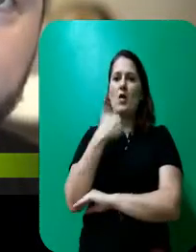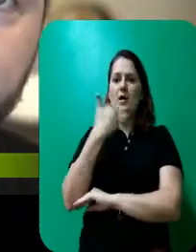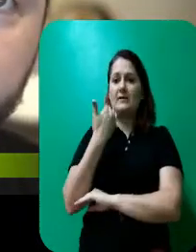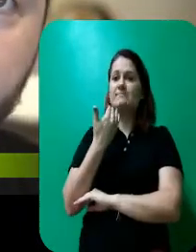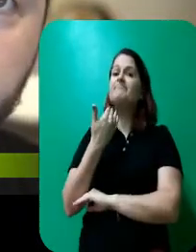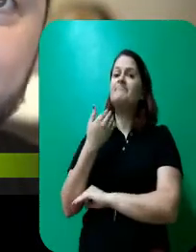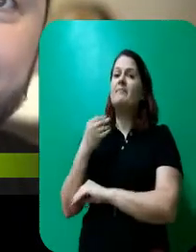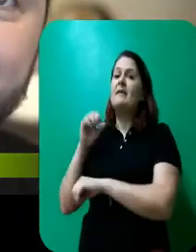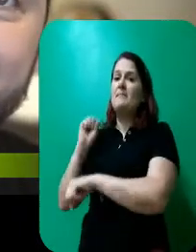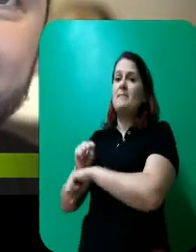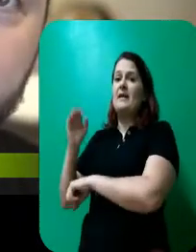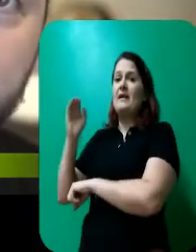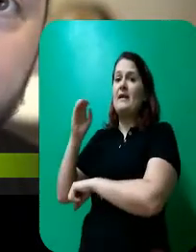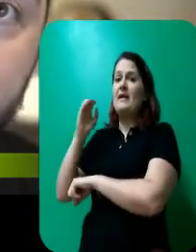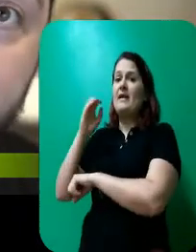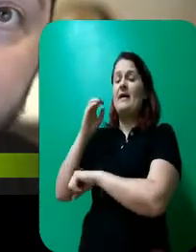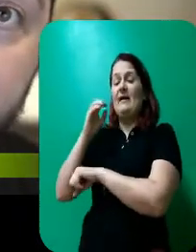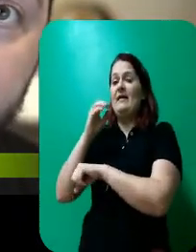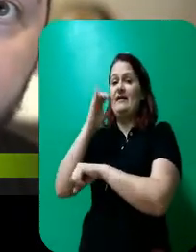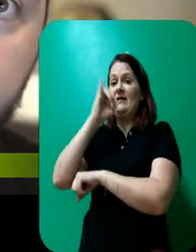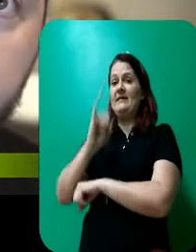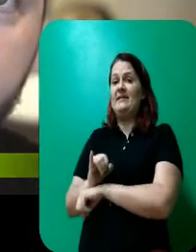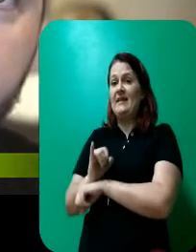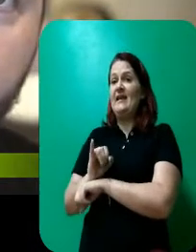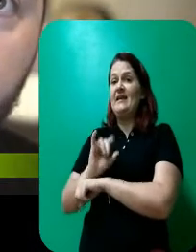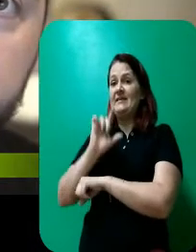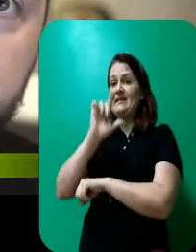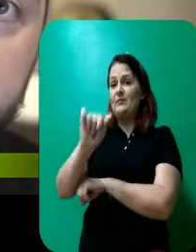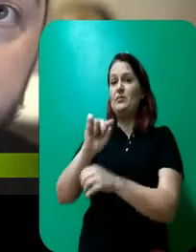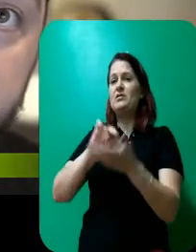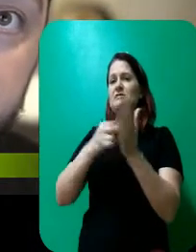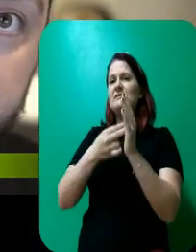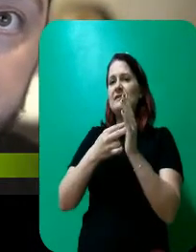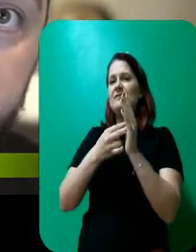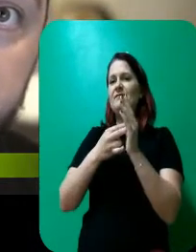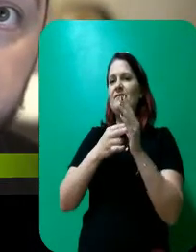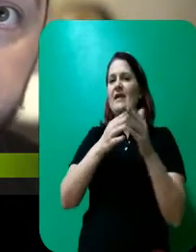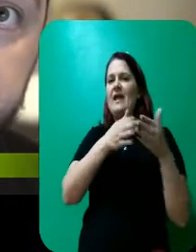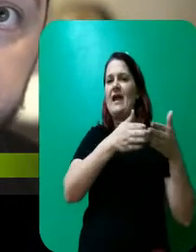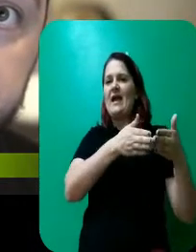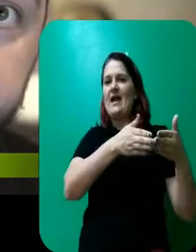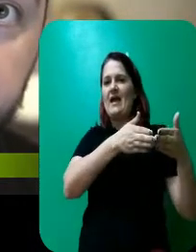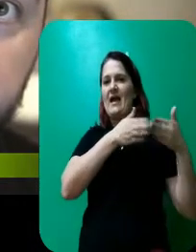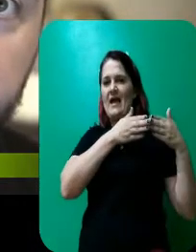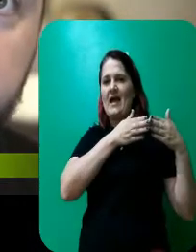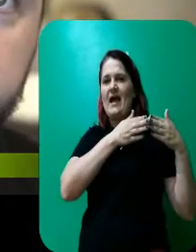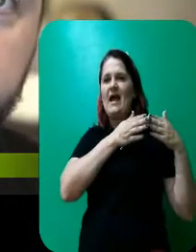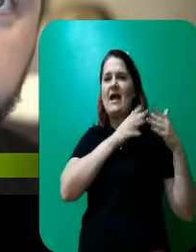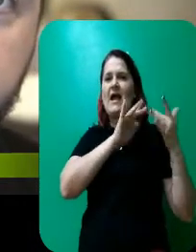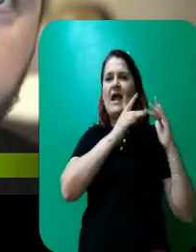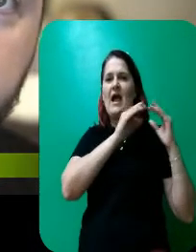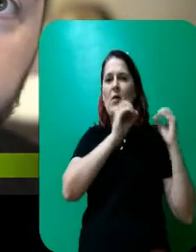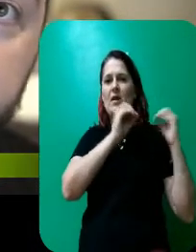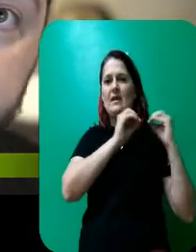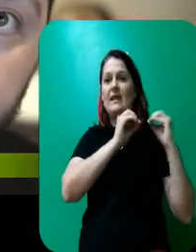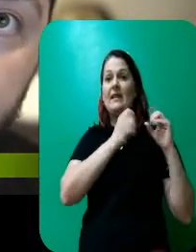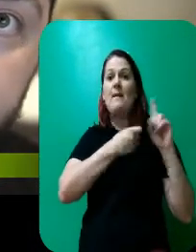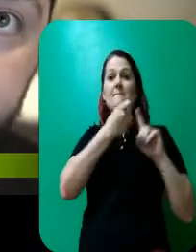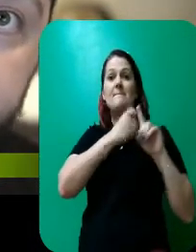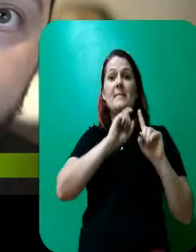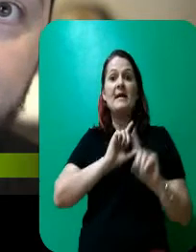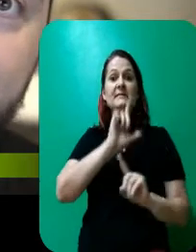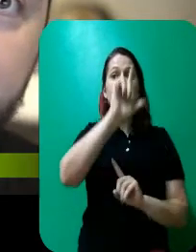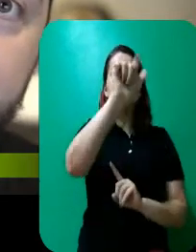com que a Itália só possa sair da quarentena alguns meses depois. Se a gente não parou o país